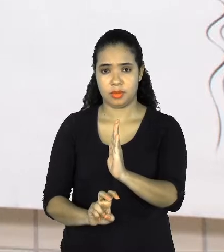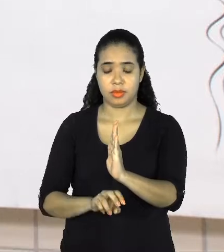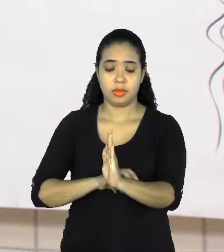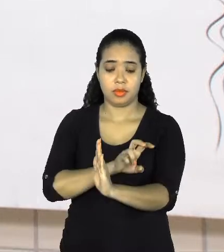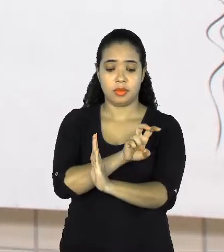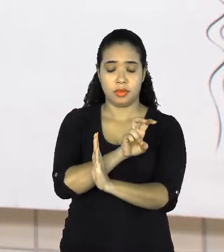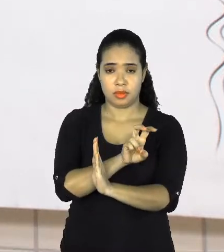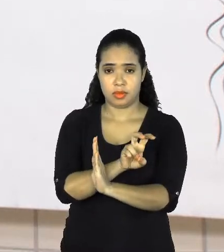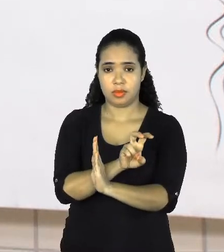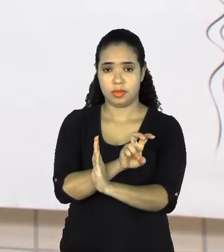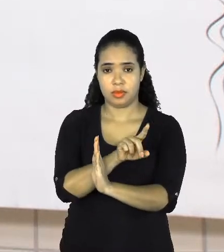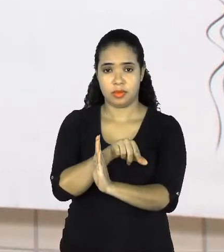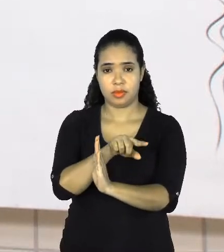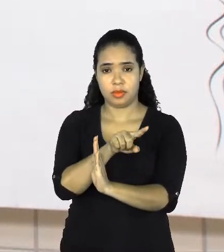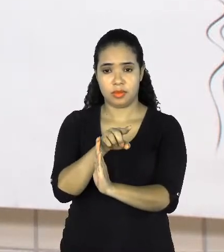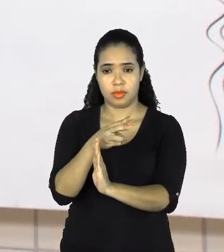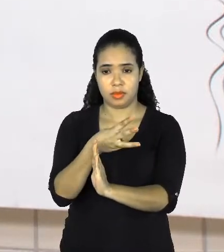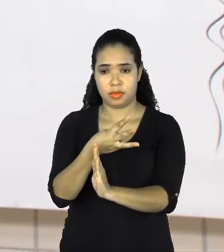de 3